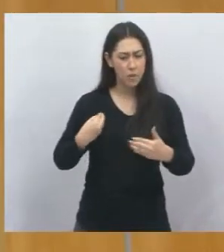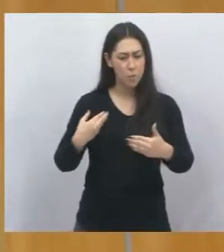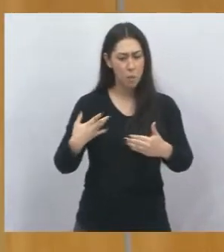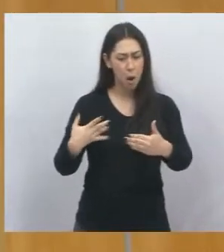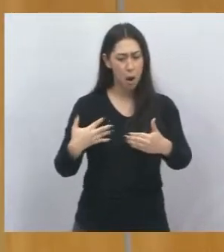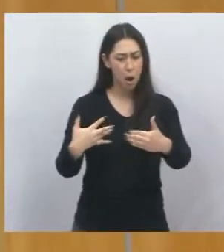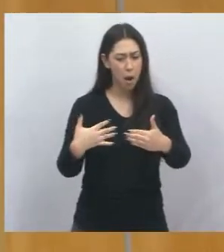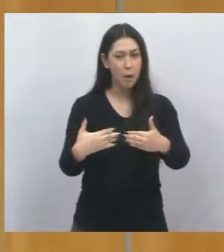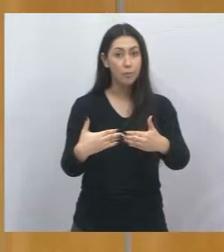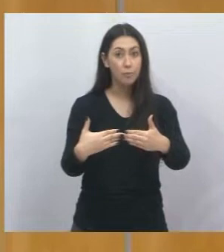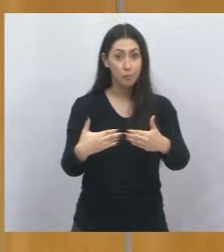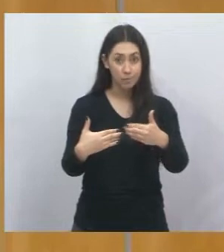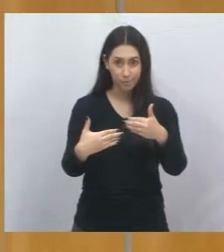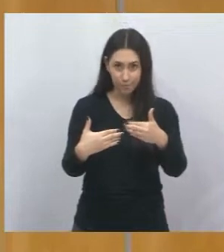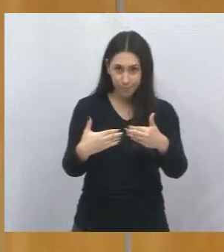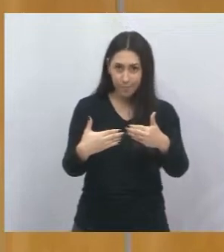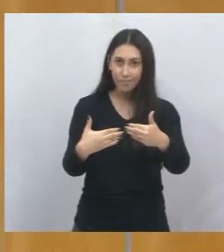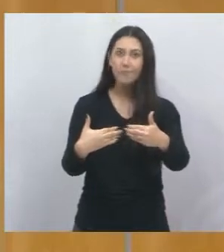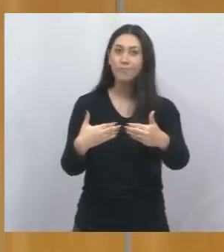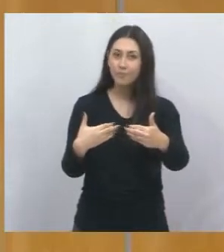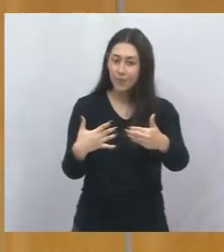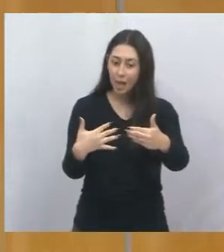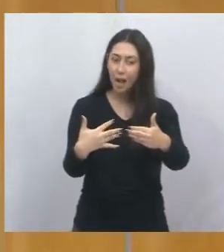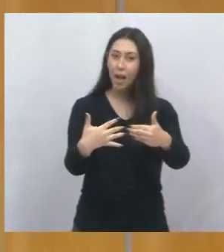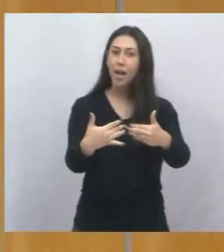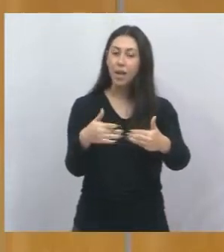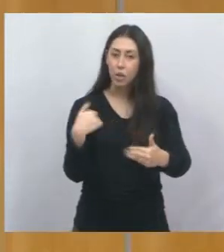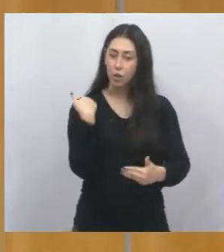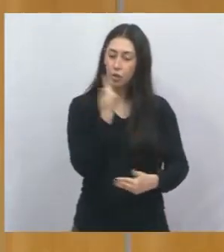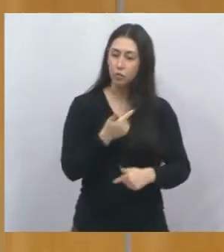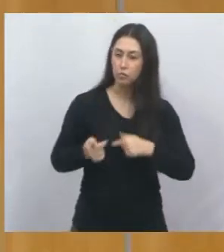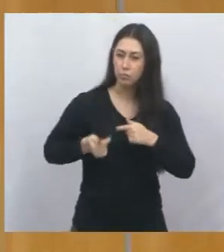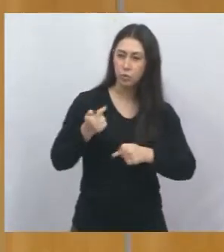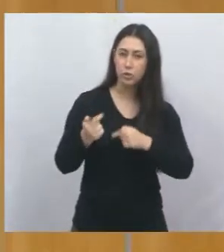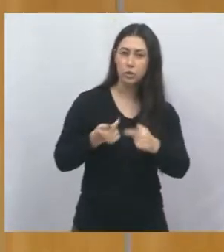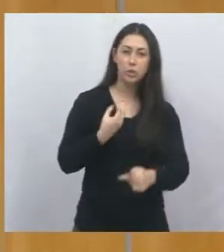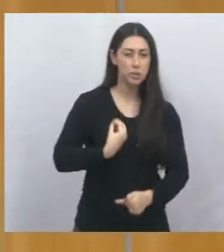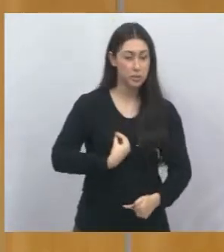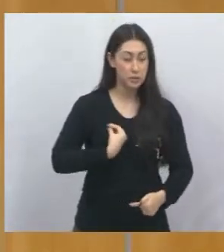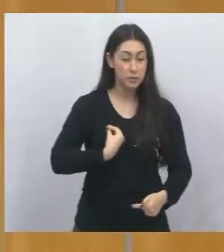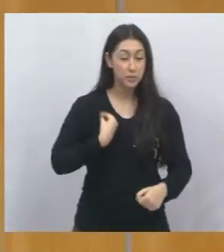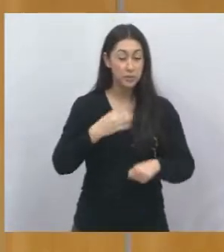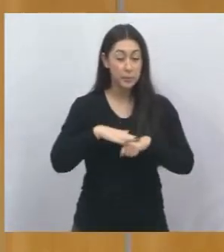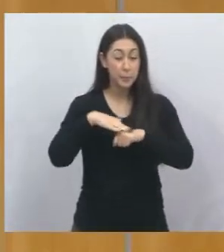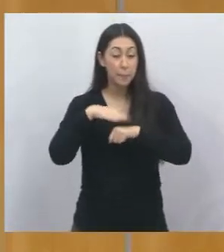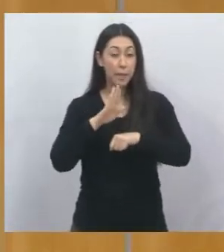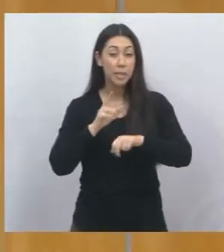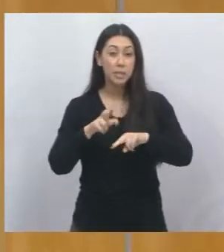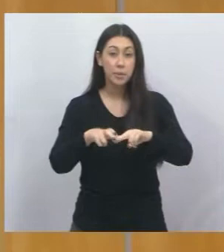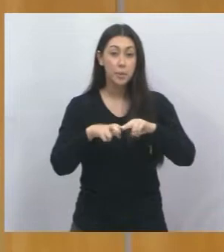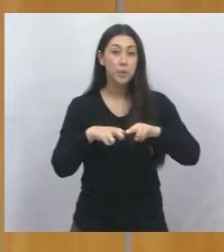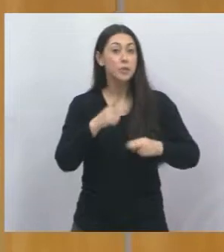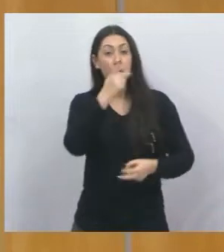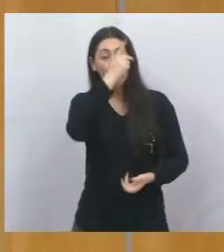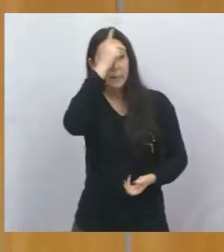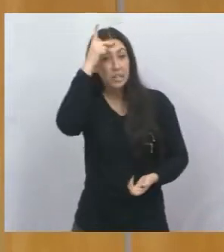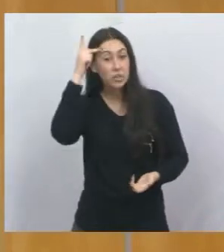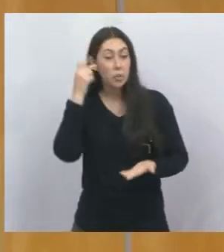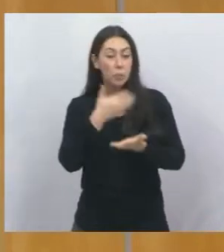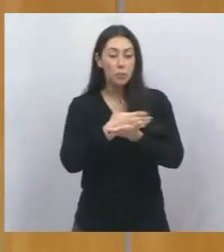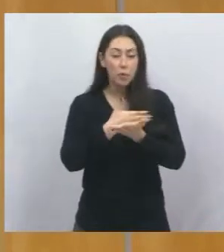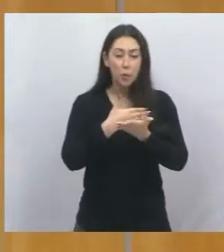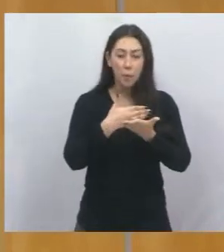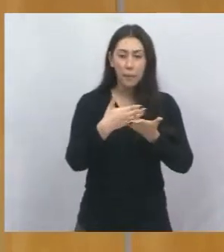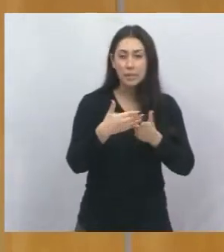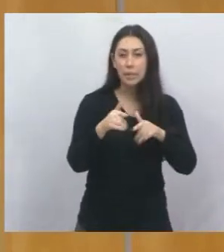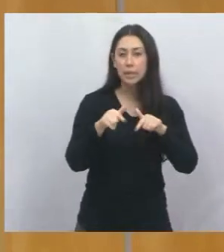cada ano com as novas gerações. Então, quem vai entrar no serviço público hoje, em tese,